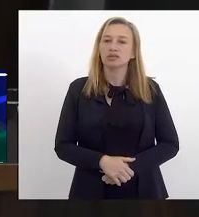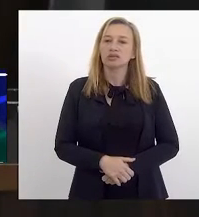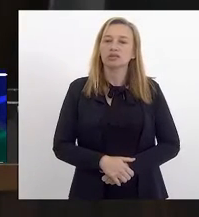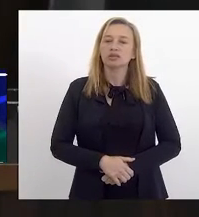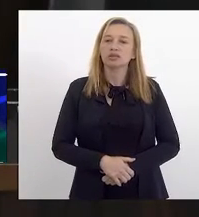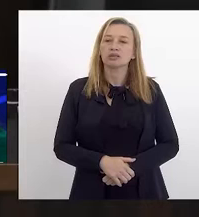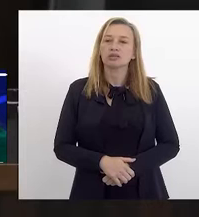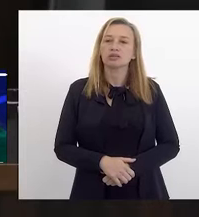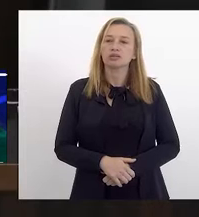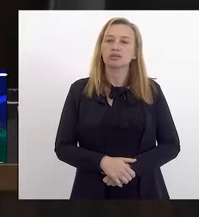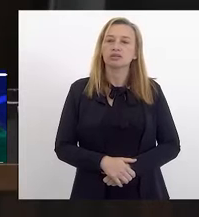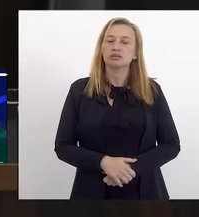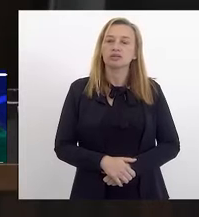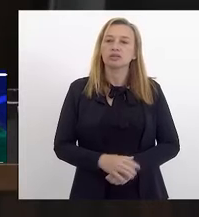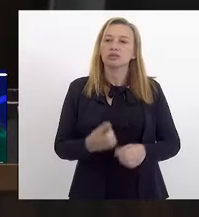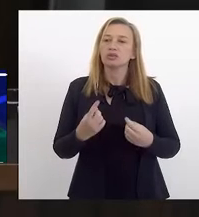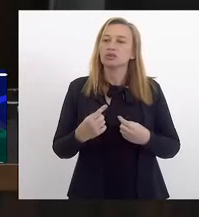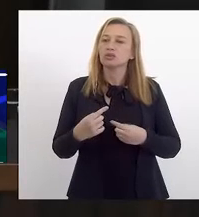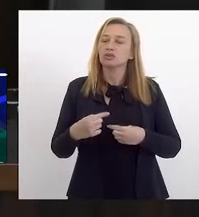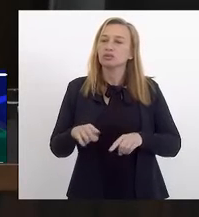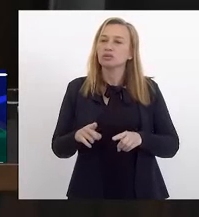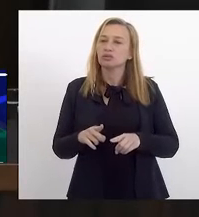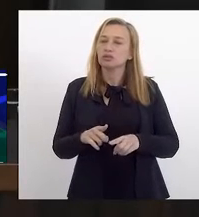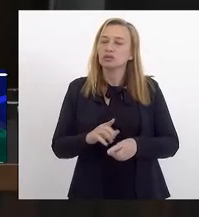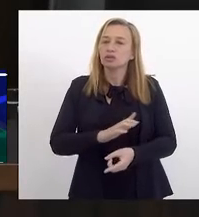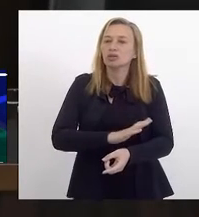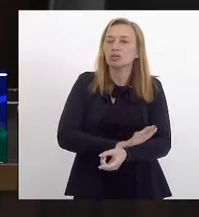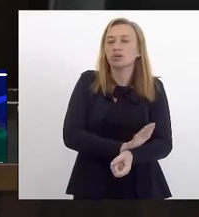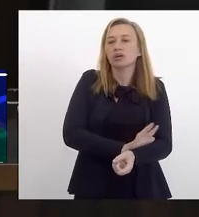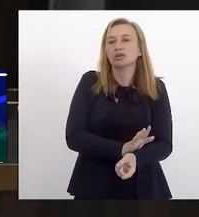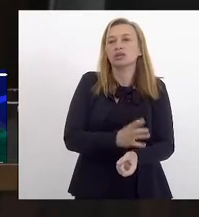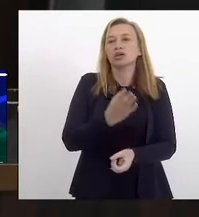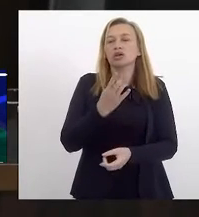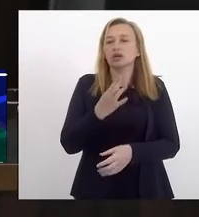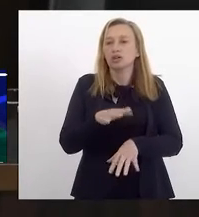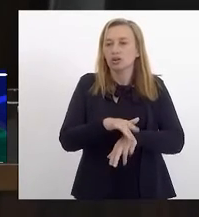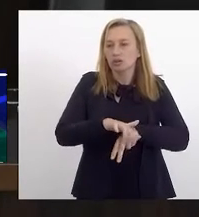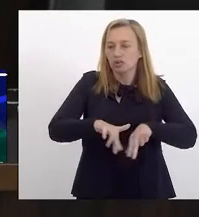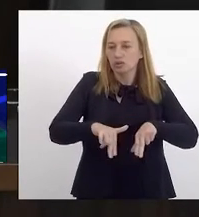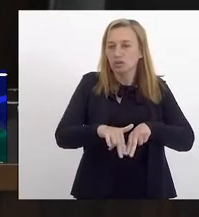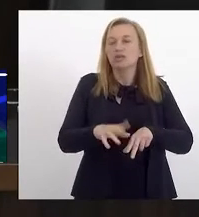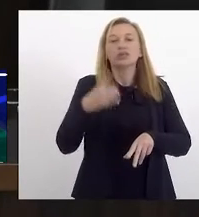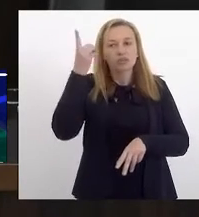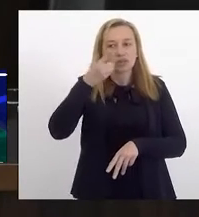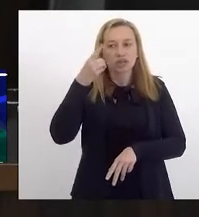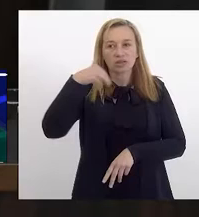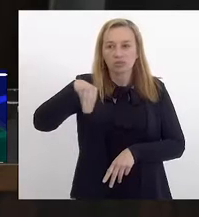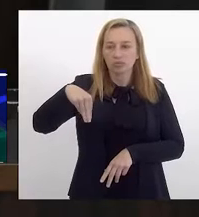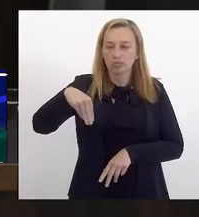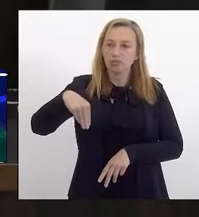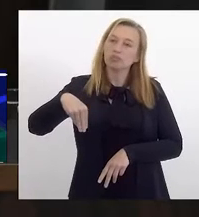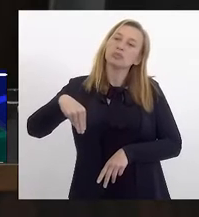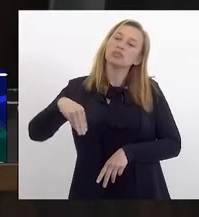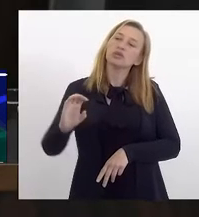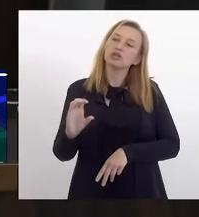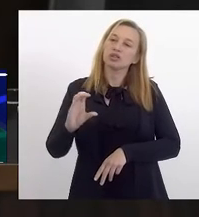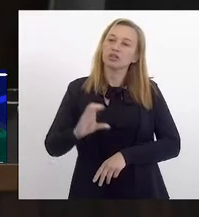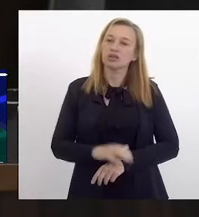Deputado, pelo combate às discriminações, preconceitos de raça, deputado Carlos Mink.